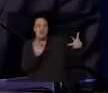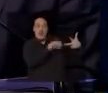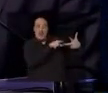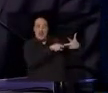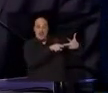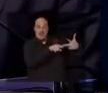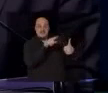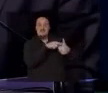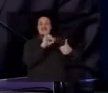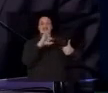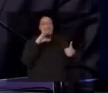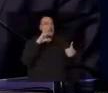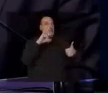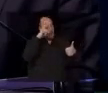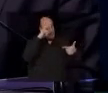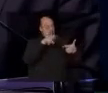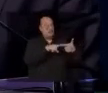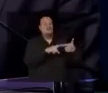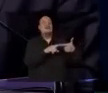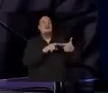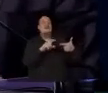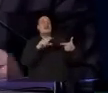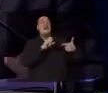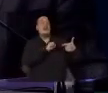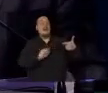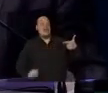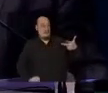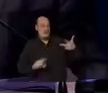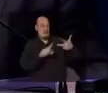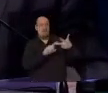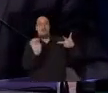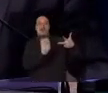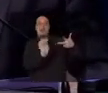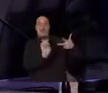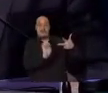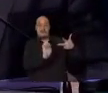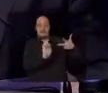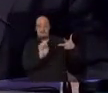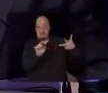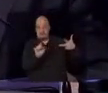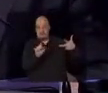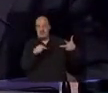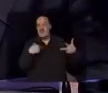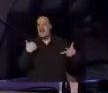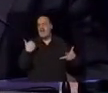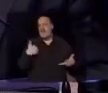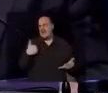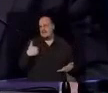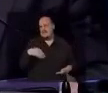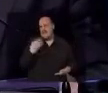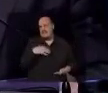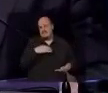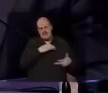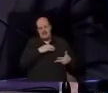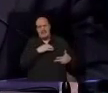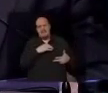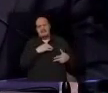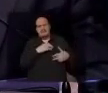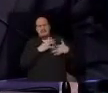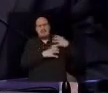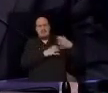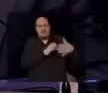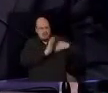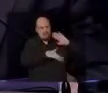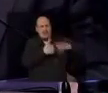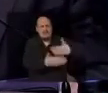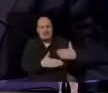poder aquisitivo deles estava alto e nessa variação eu tô querendo dizer tudo isso porque nessa variação é o que a população sente